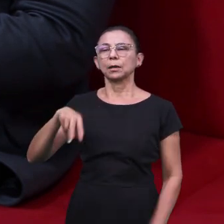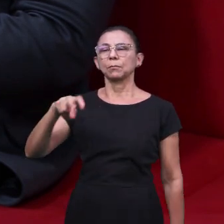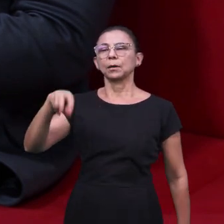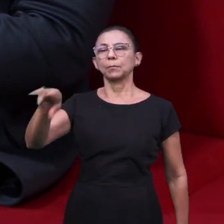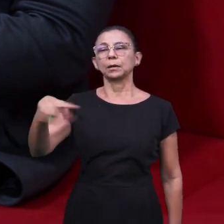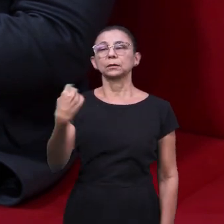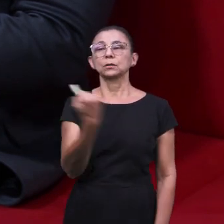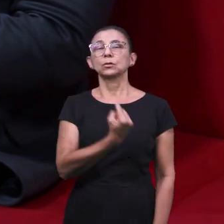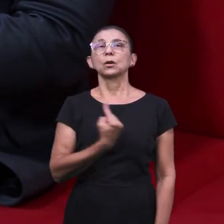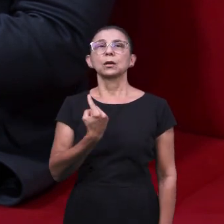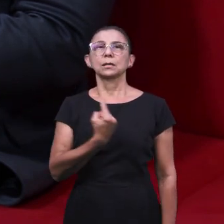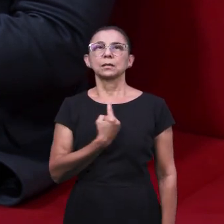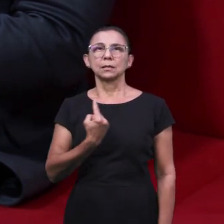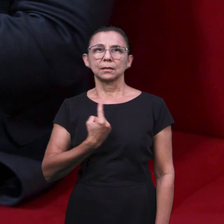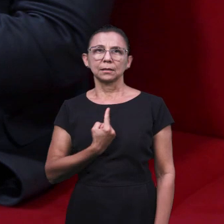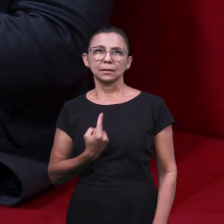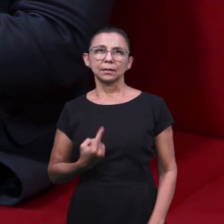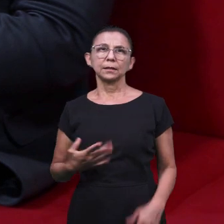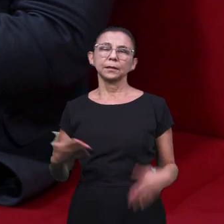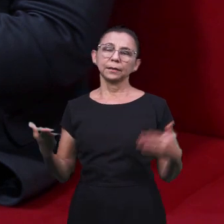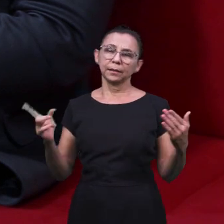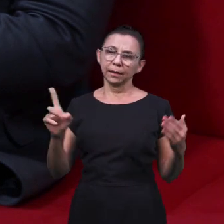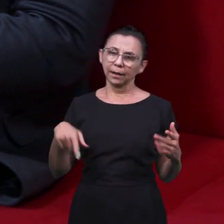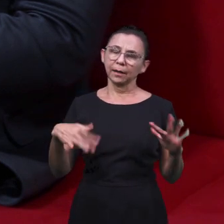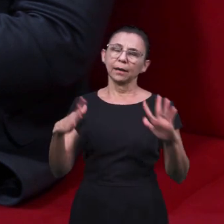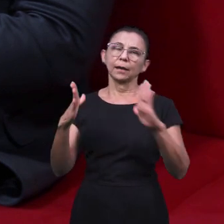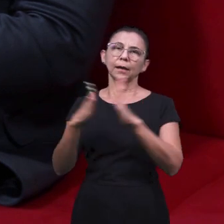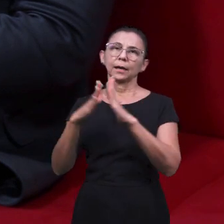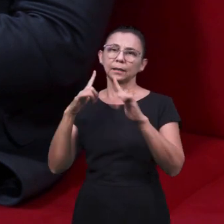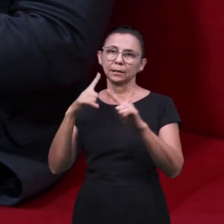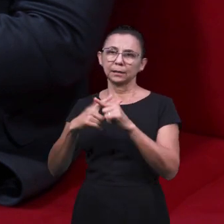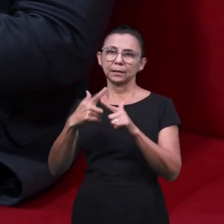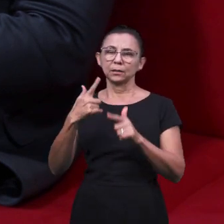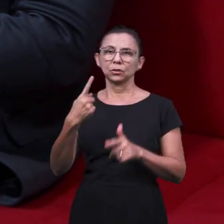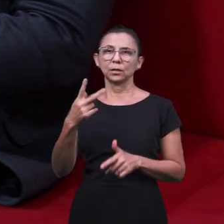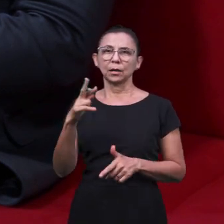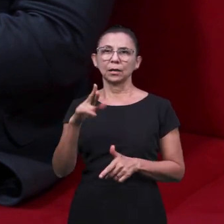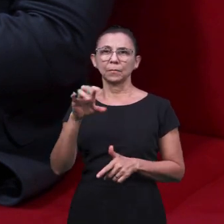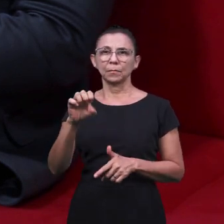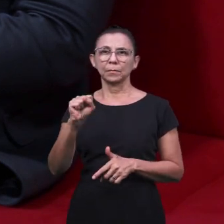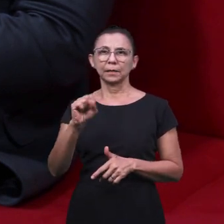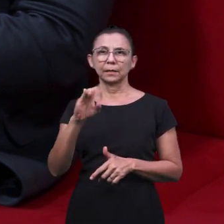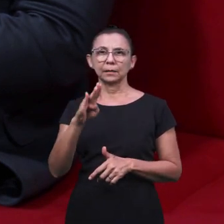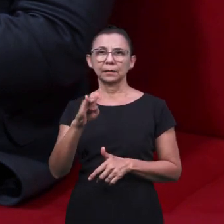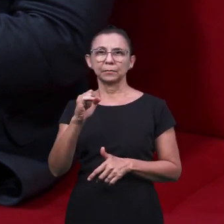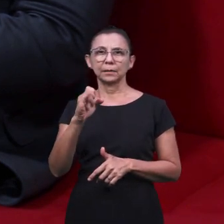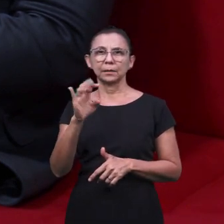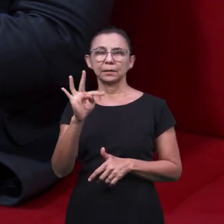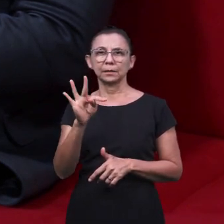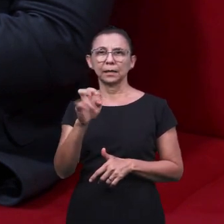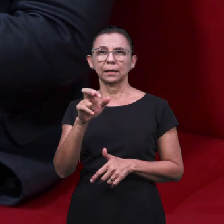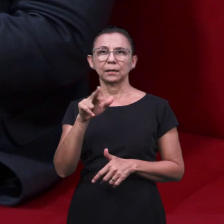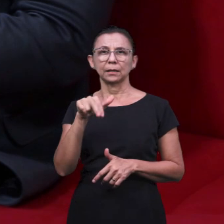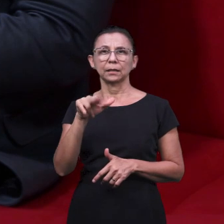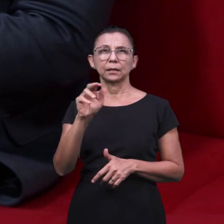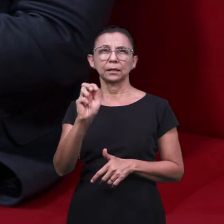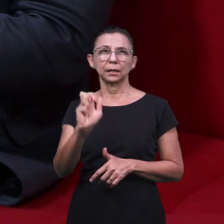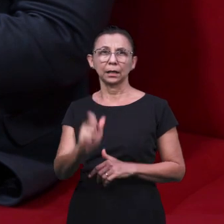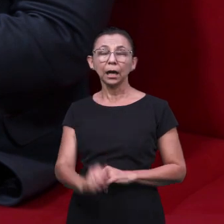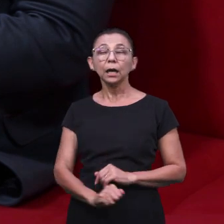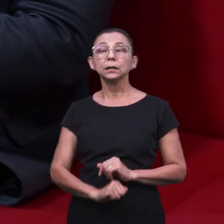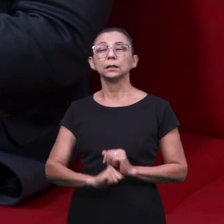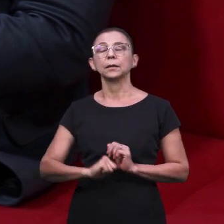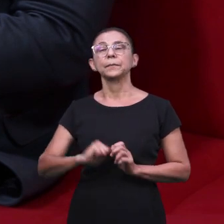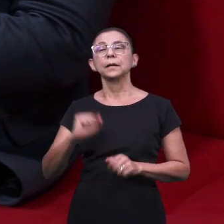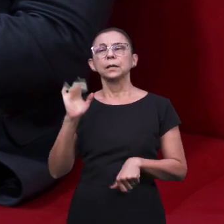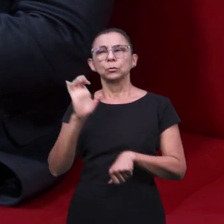que hoje está colocada, ela está lá no mesmo lugar, num local que vocês sabem que é terrível lá em São Paulo,